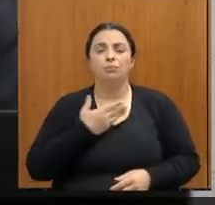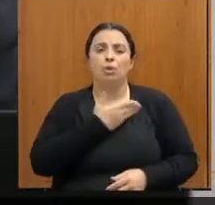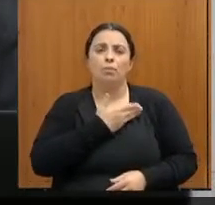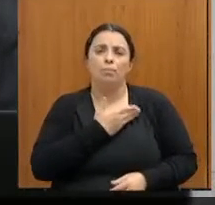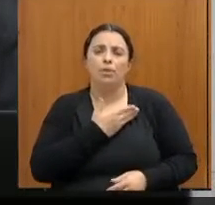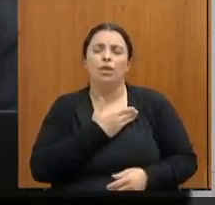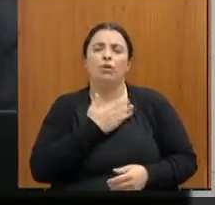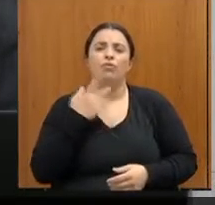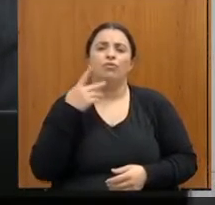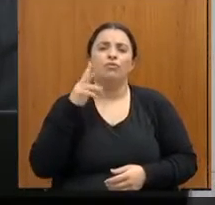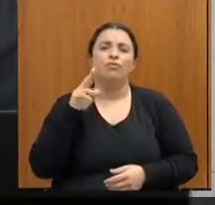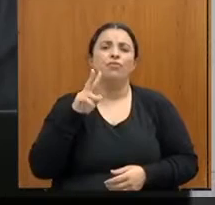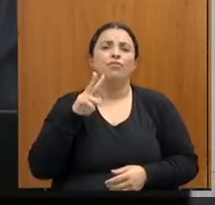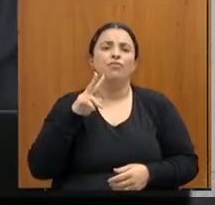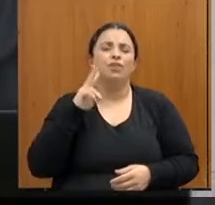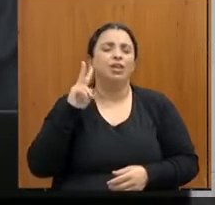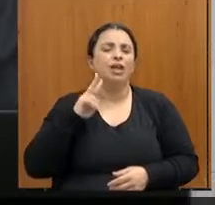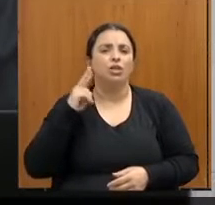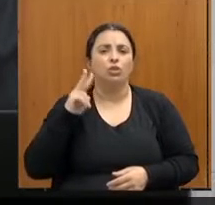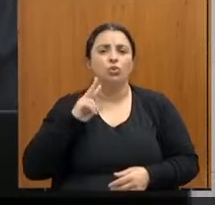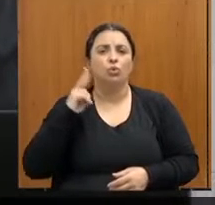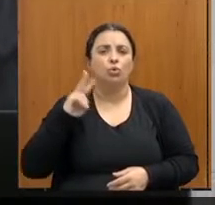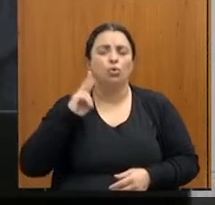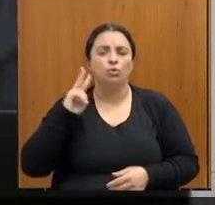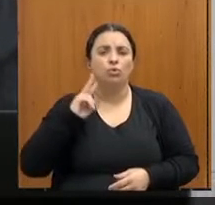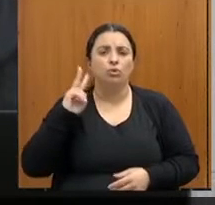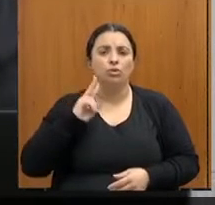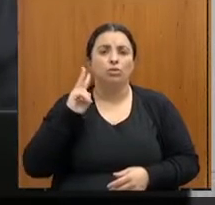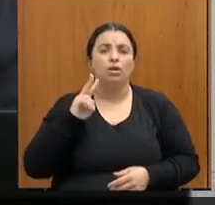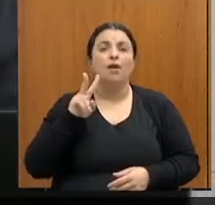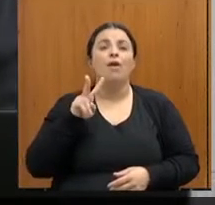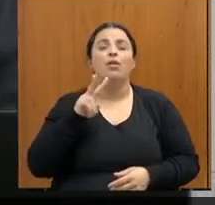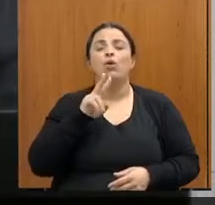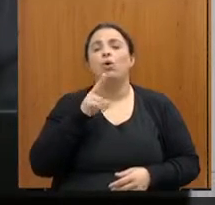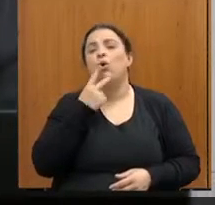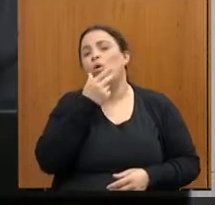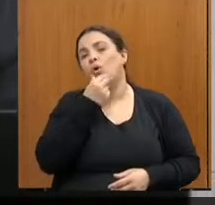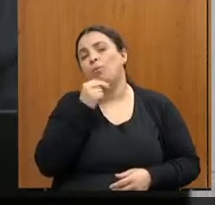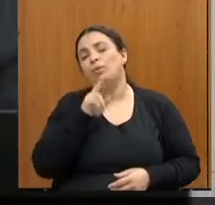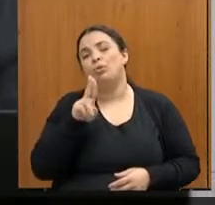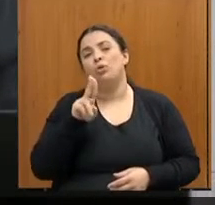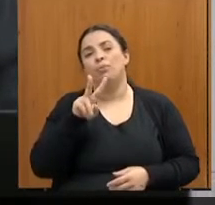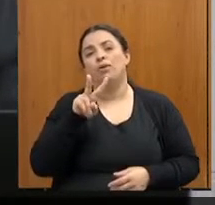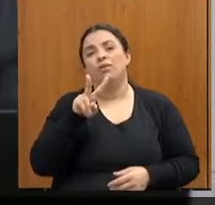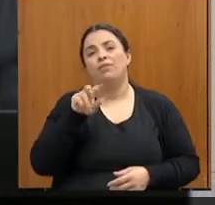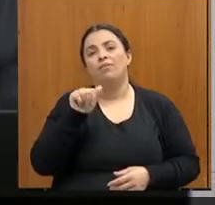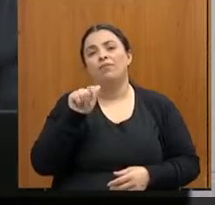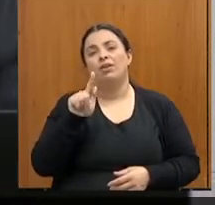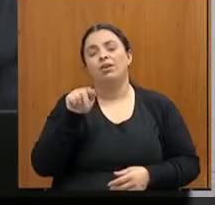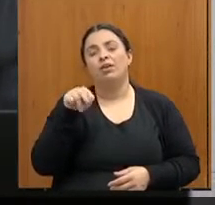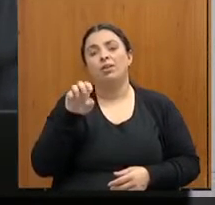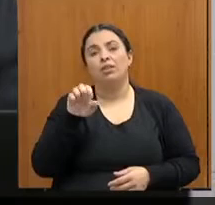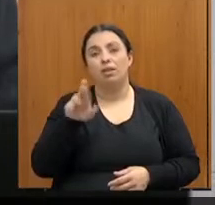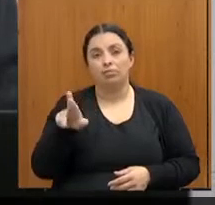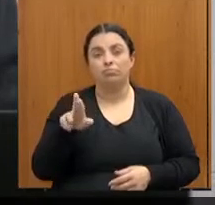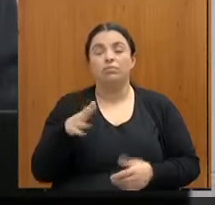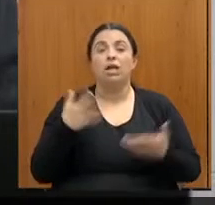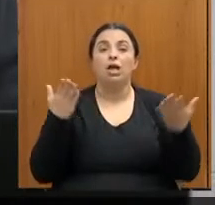Ponte Nova Wagner Gomides e passo a palavra ao Deputado